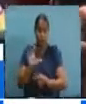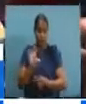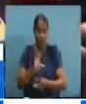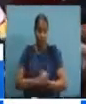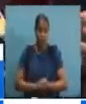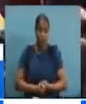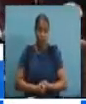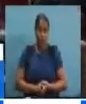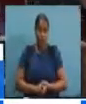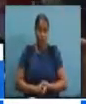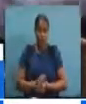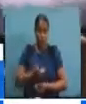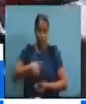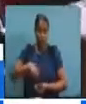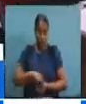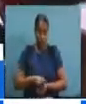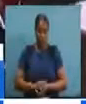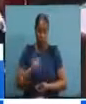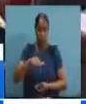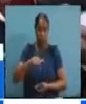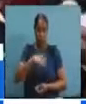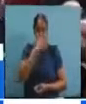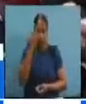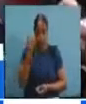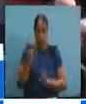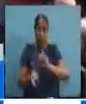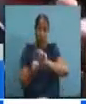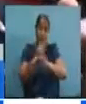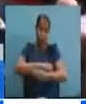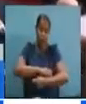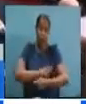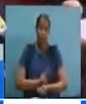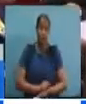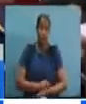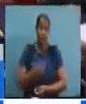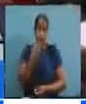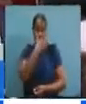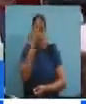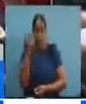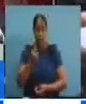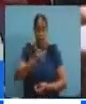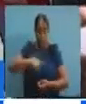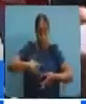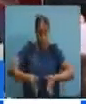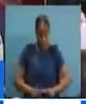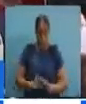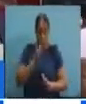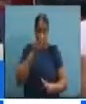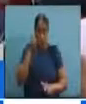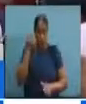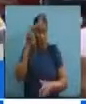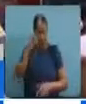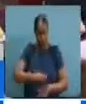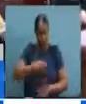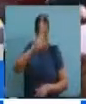terra. Hoje é um dia de mudança, é um dia em que nós guineenses ficamos a